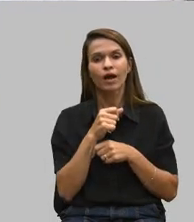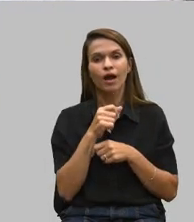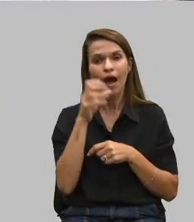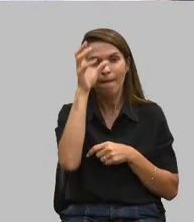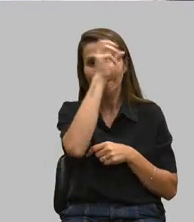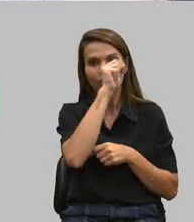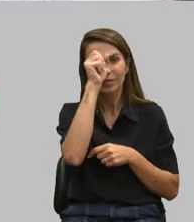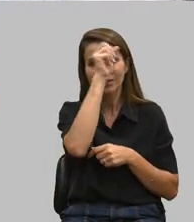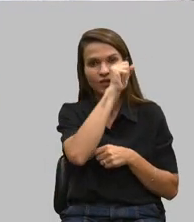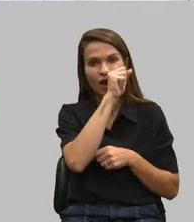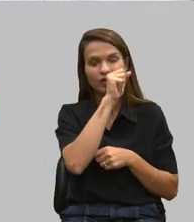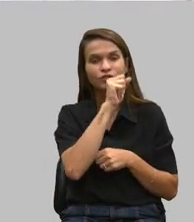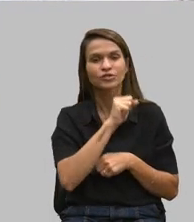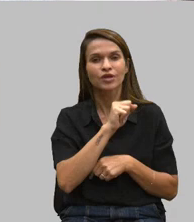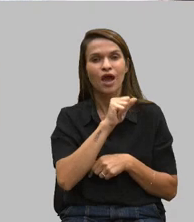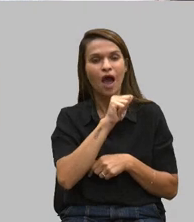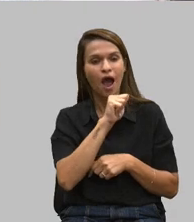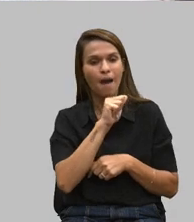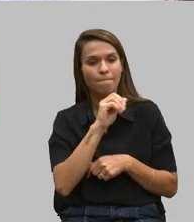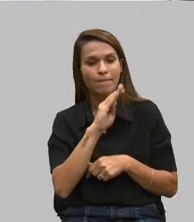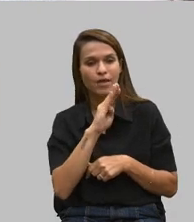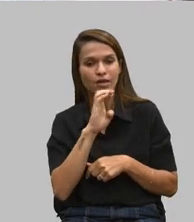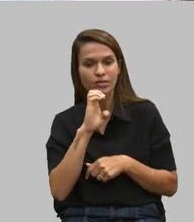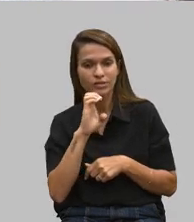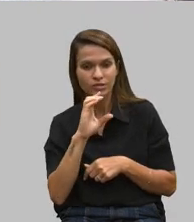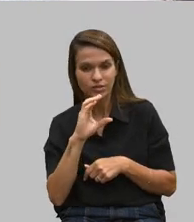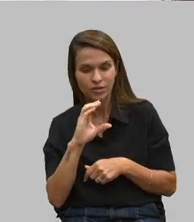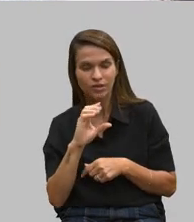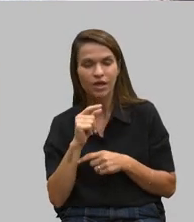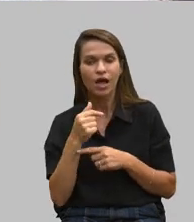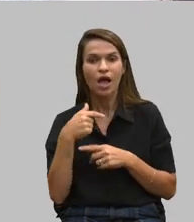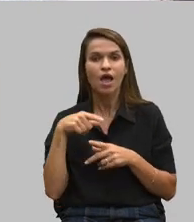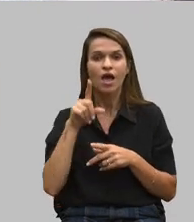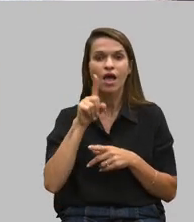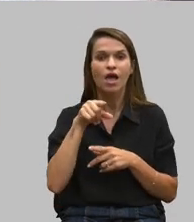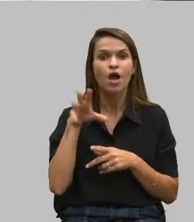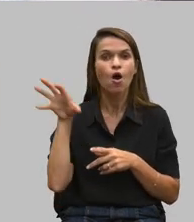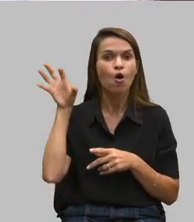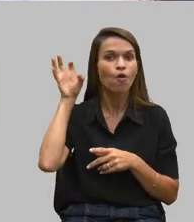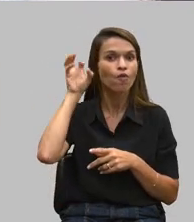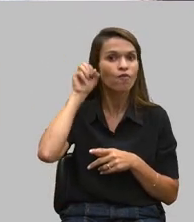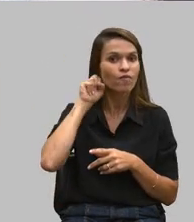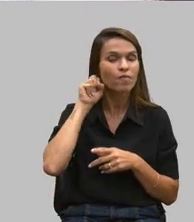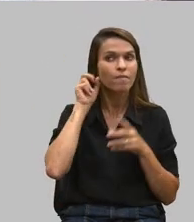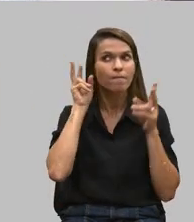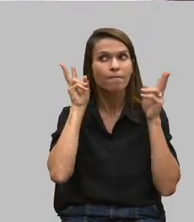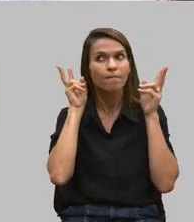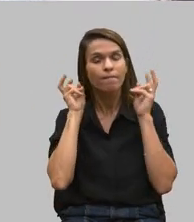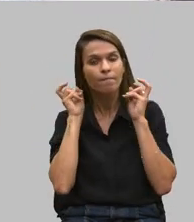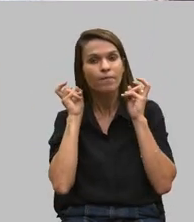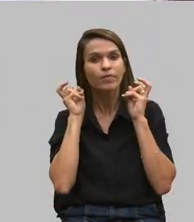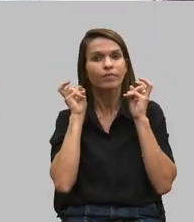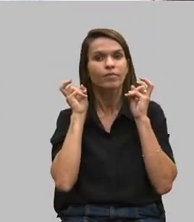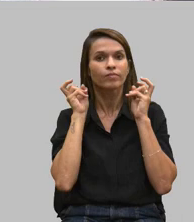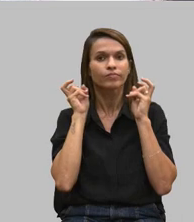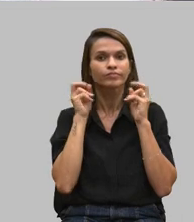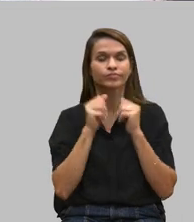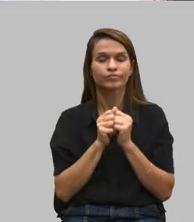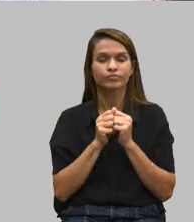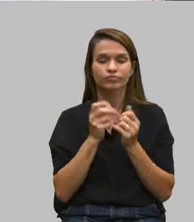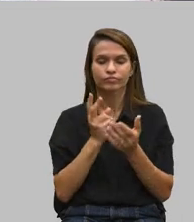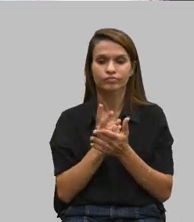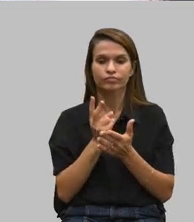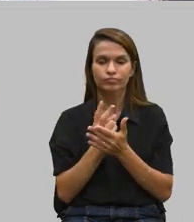alfabetização ouvir ouvir eh sempre foi uma pergunta Ô